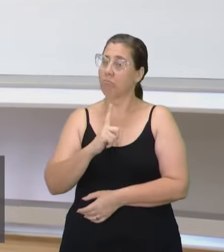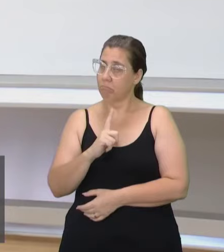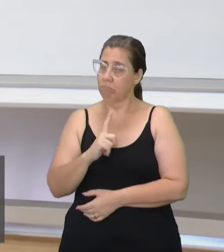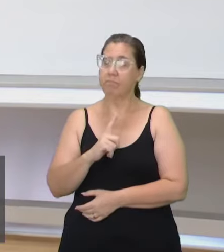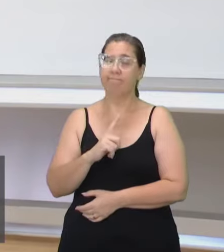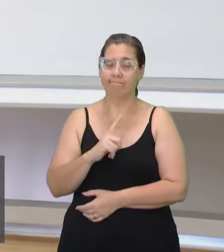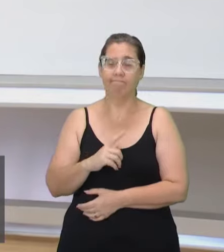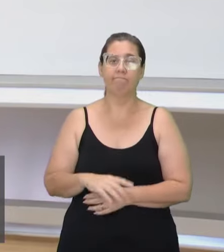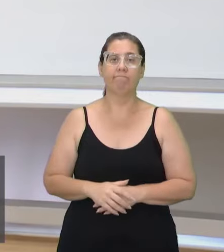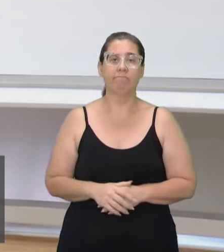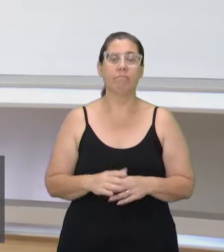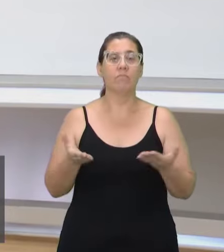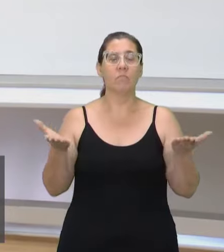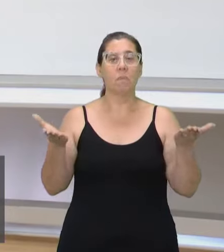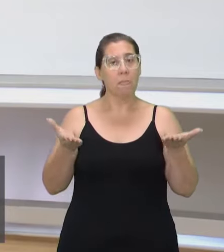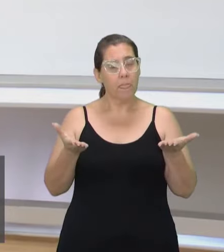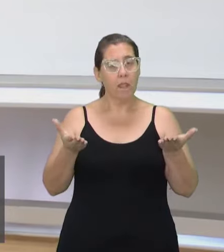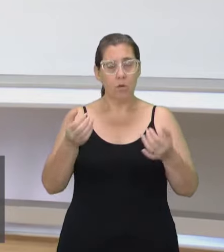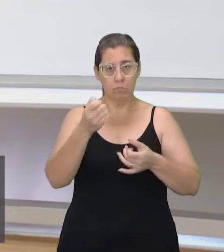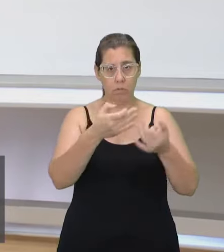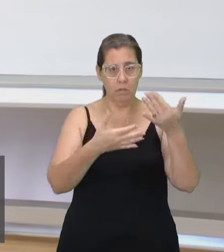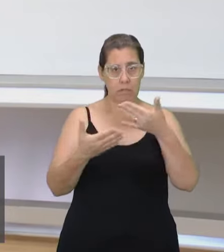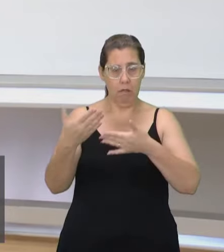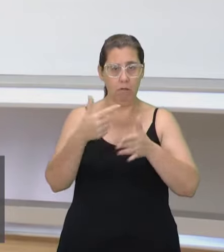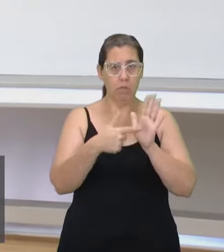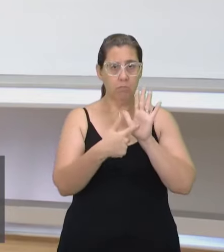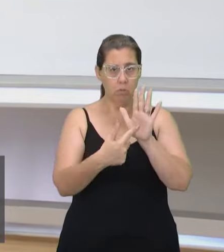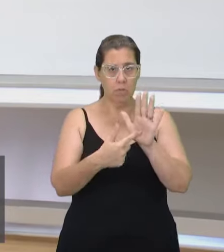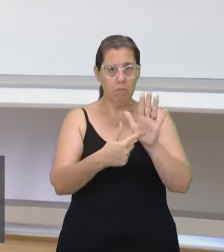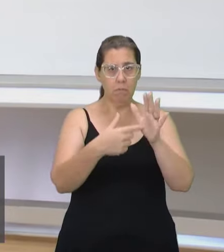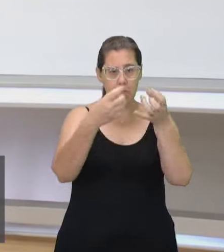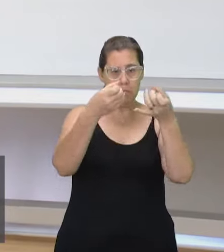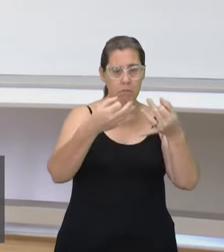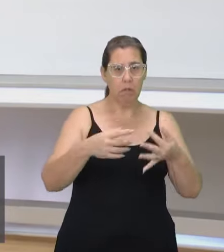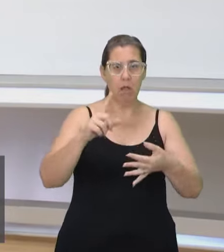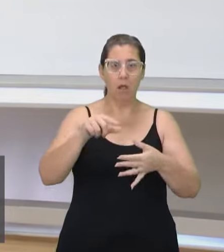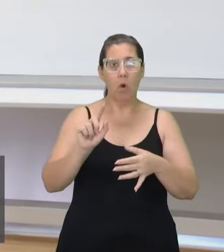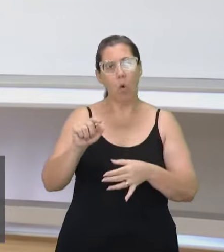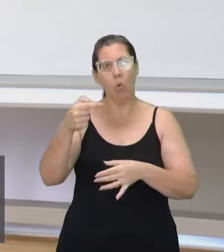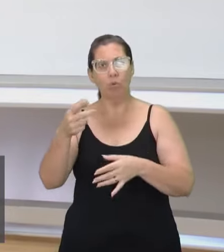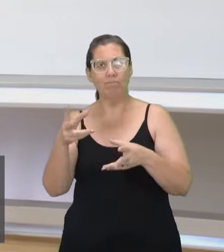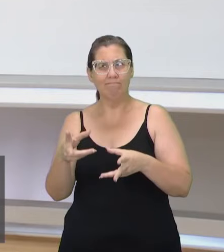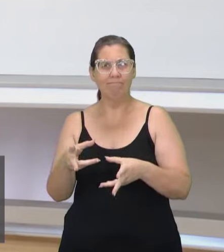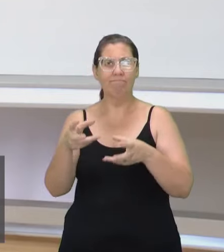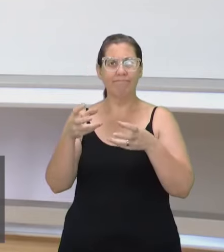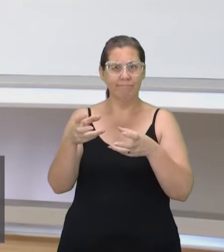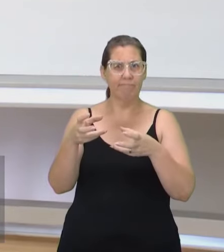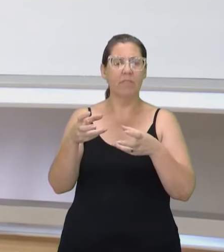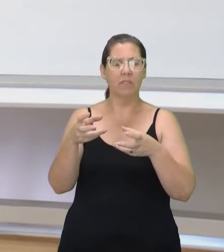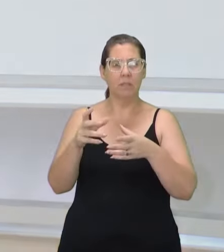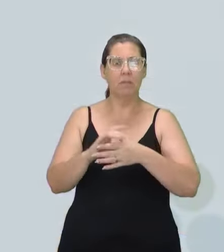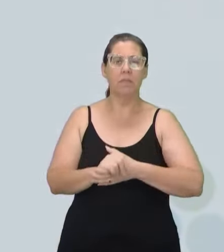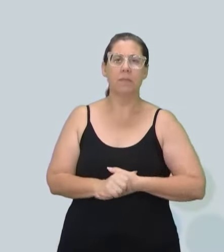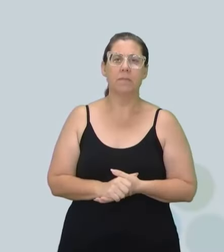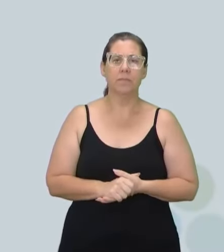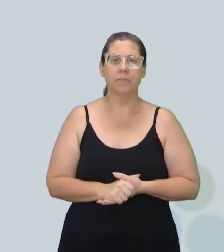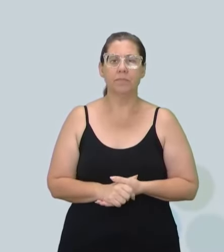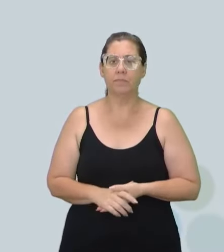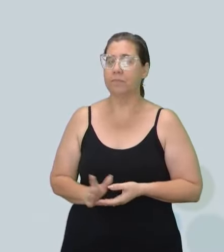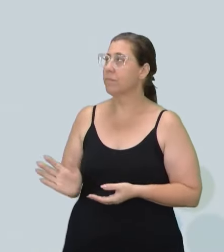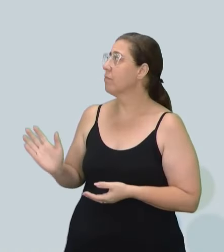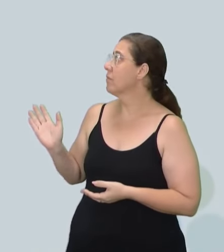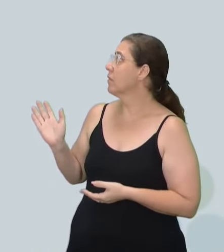bom? Então, agora, o slide que eu vou começar a descrever, essa outra faceta que eu prometi para vocês, né?